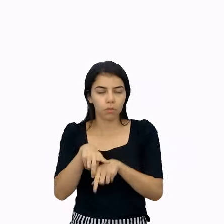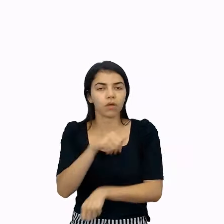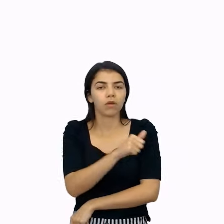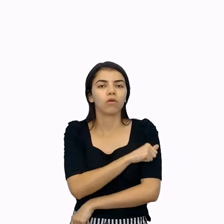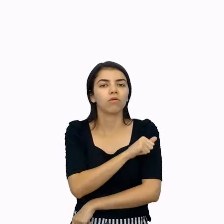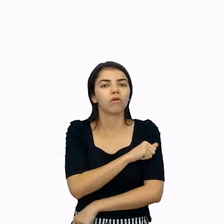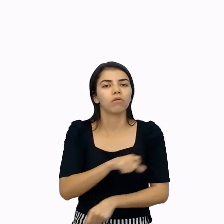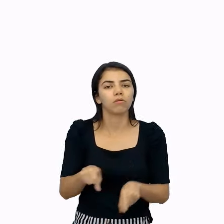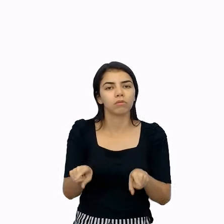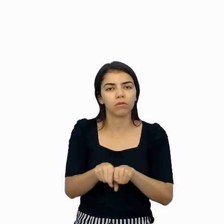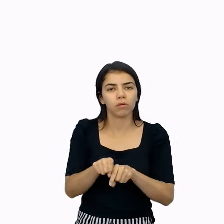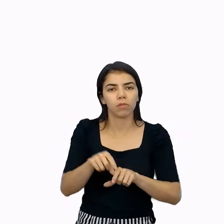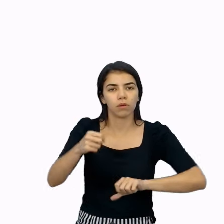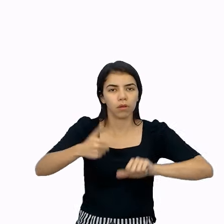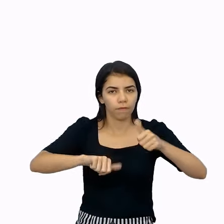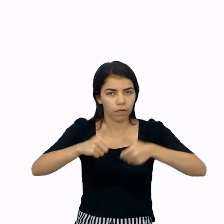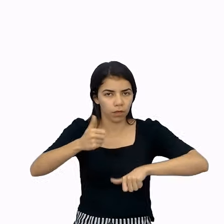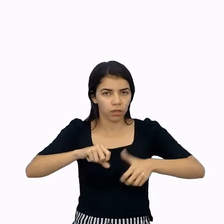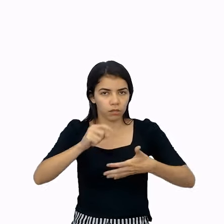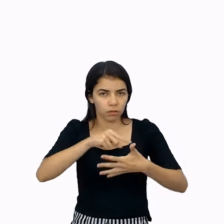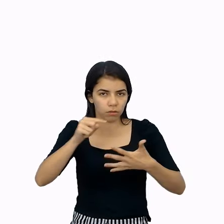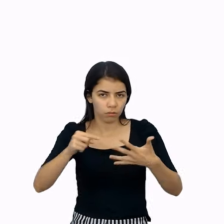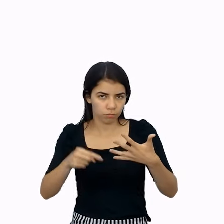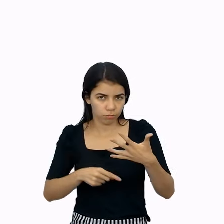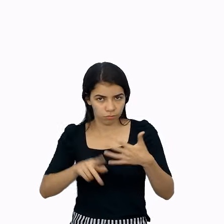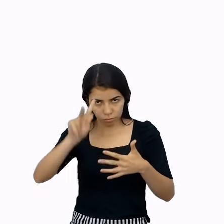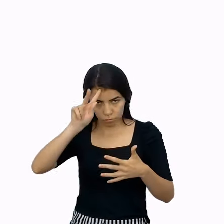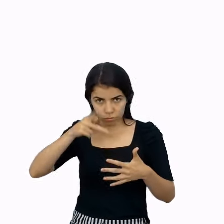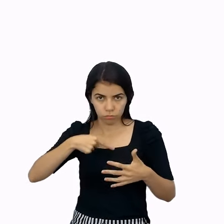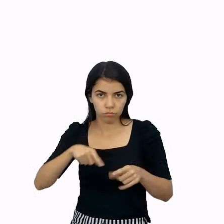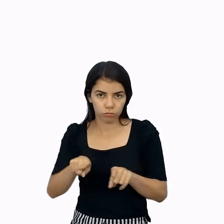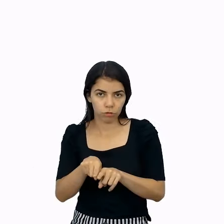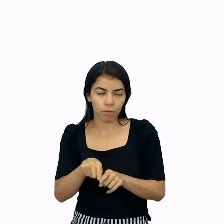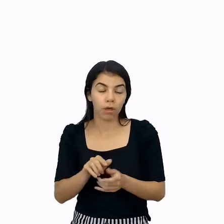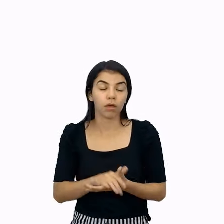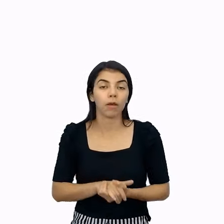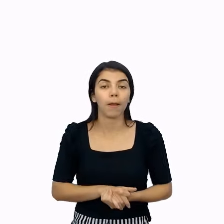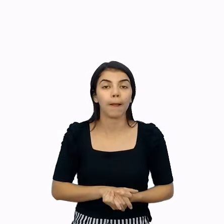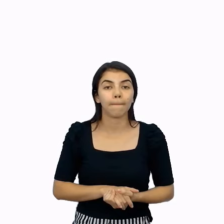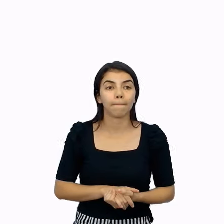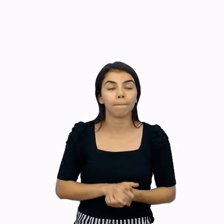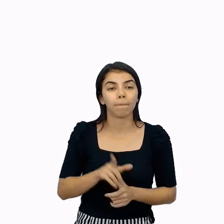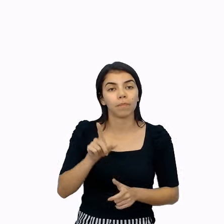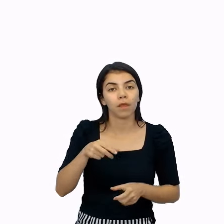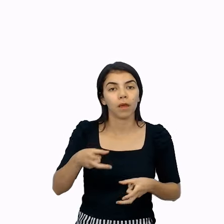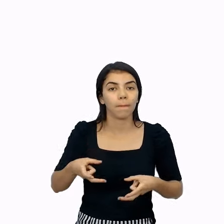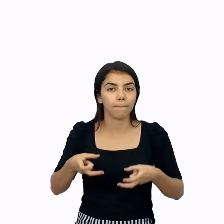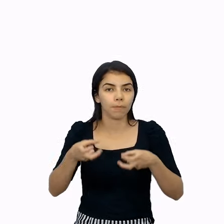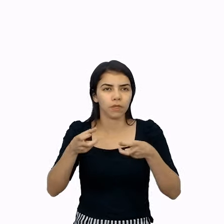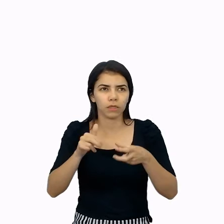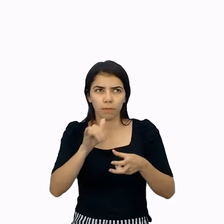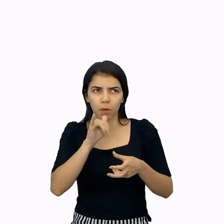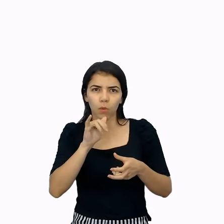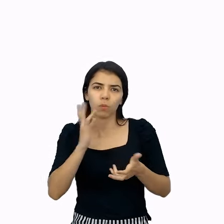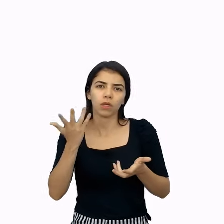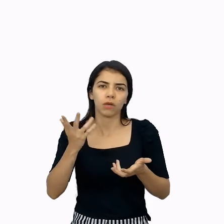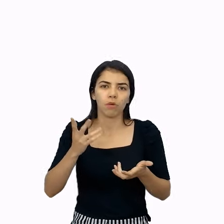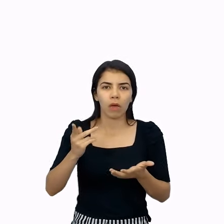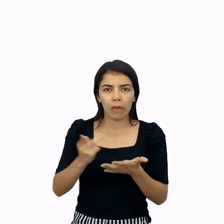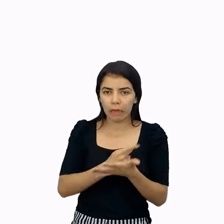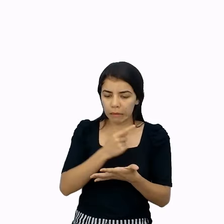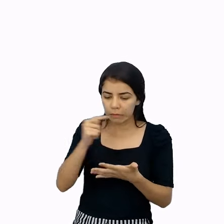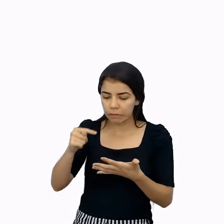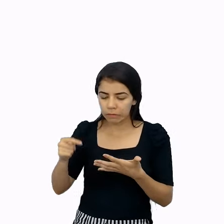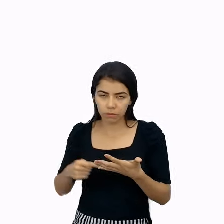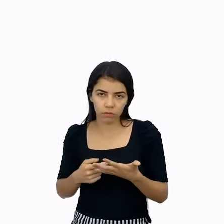meio dessas avaliações e autoavaliações, olham para o seu próprio erro, a fim de